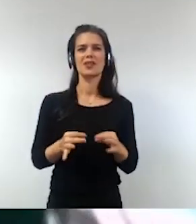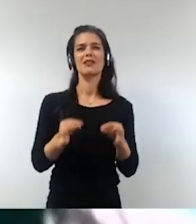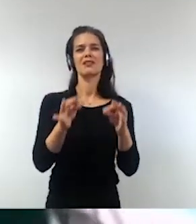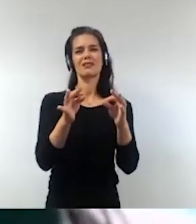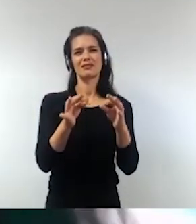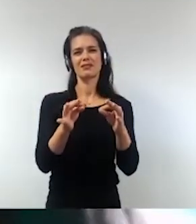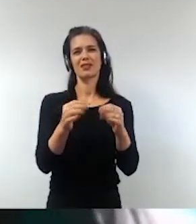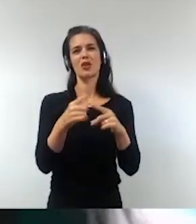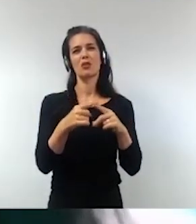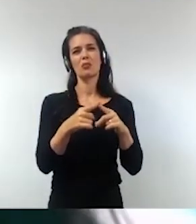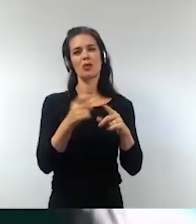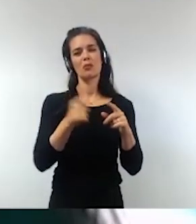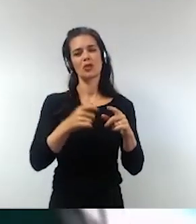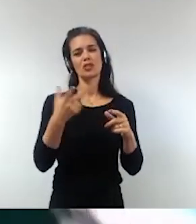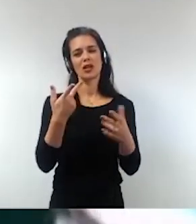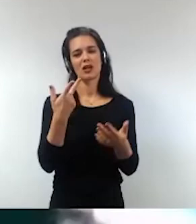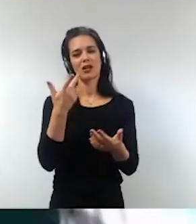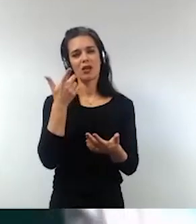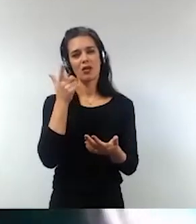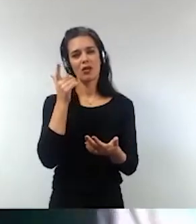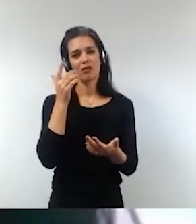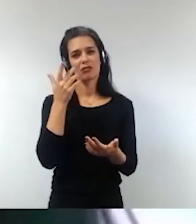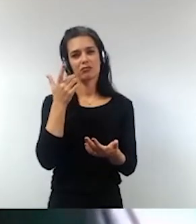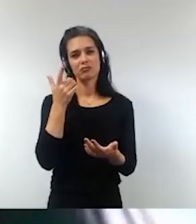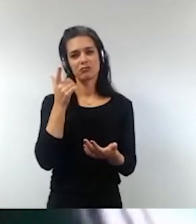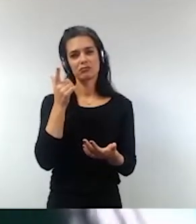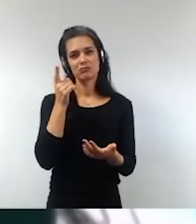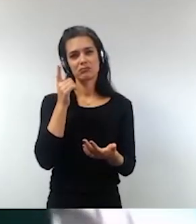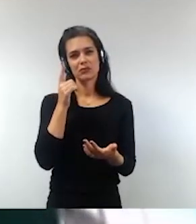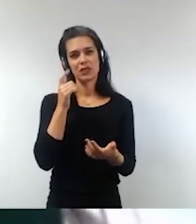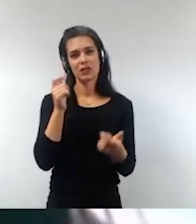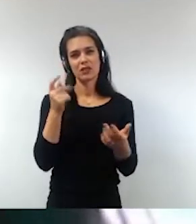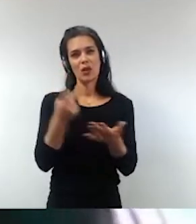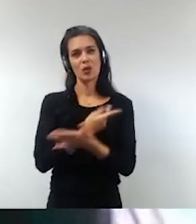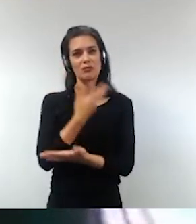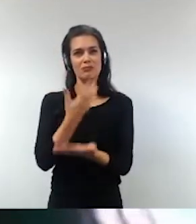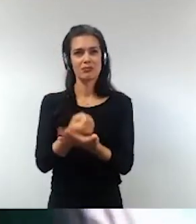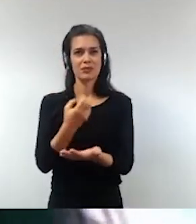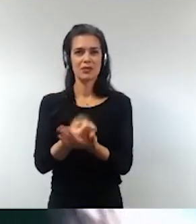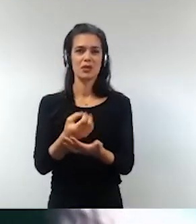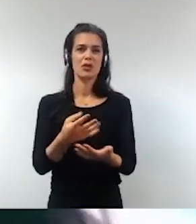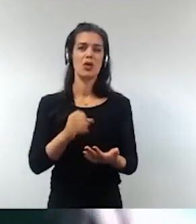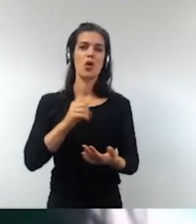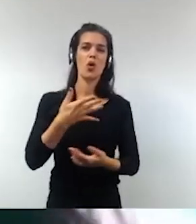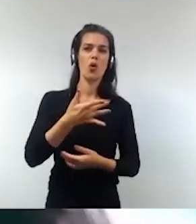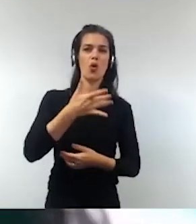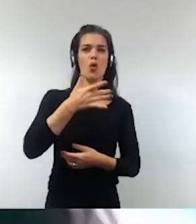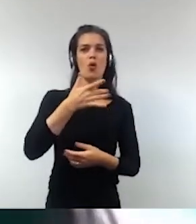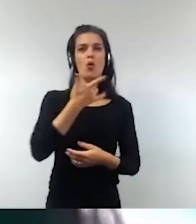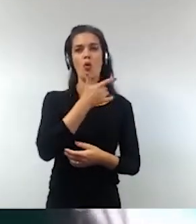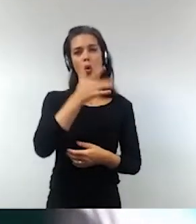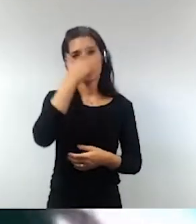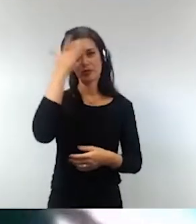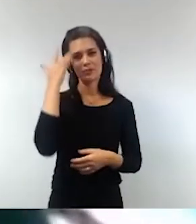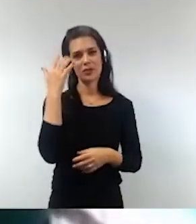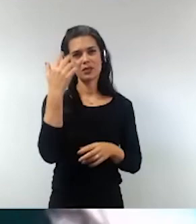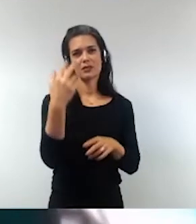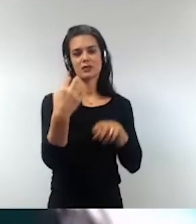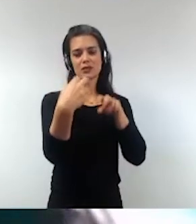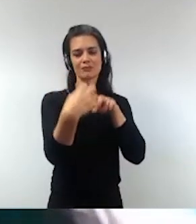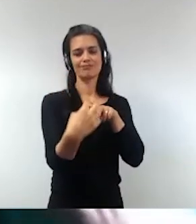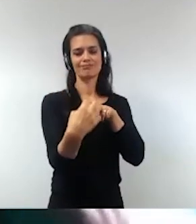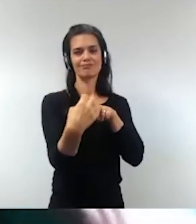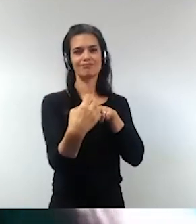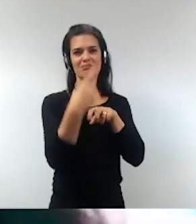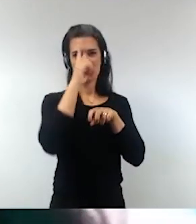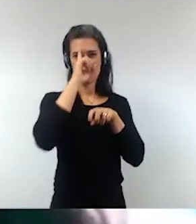ou porque um pode estar gravando, ou porque você não sabe, por exemplo, se tem uma pessoa aqui atrás do meu computador falando o que eu tenho que falar, enfim. A